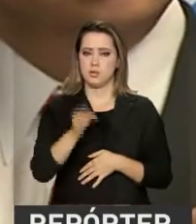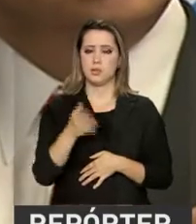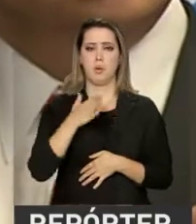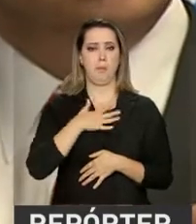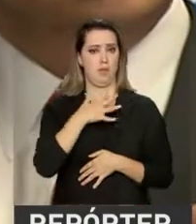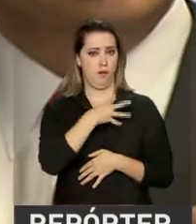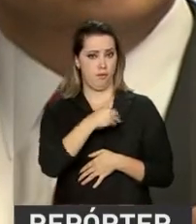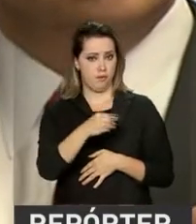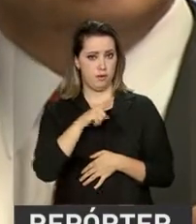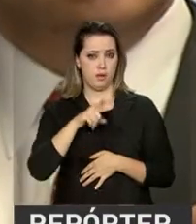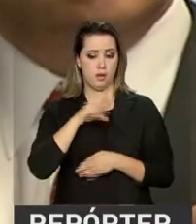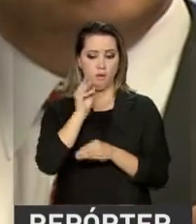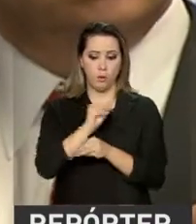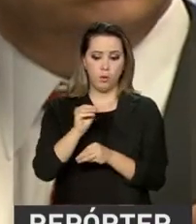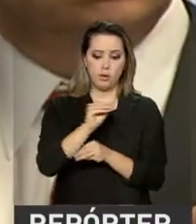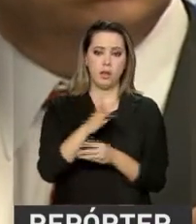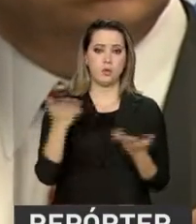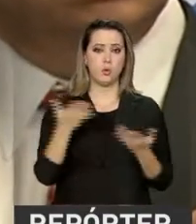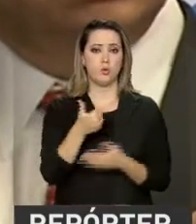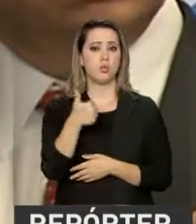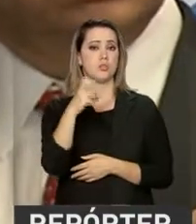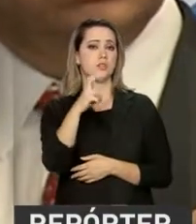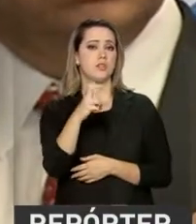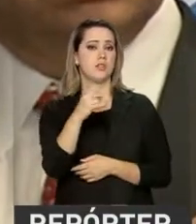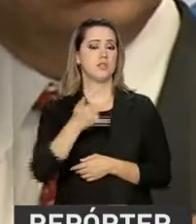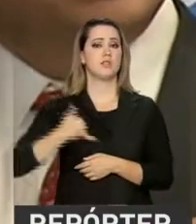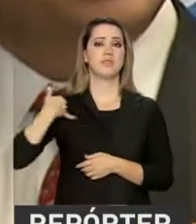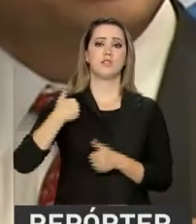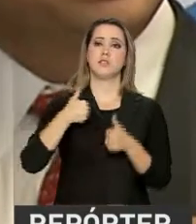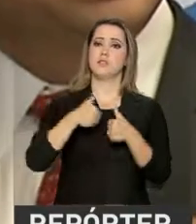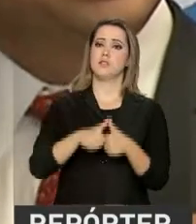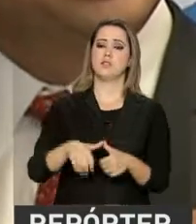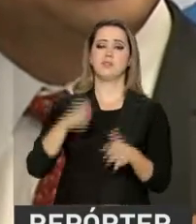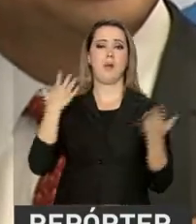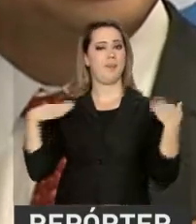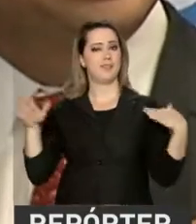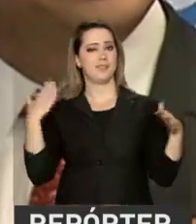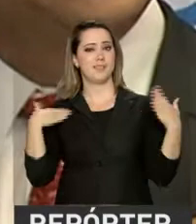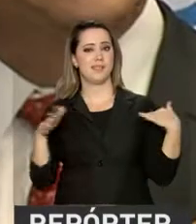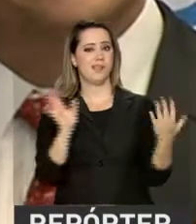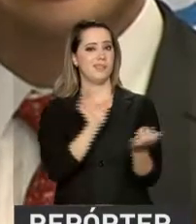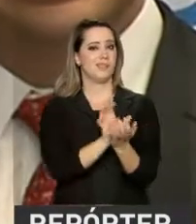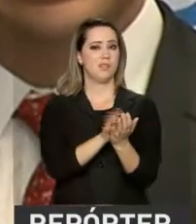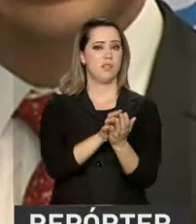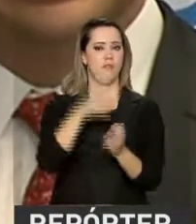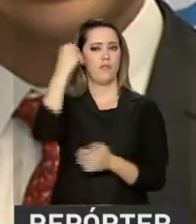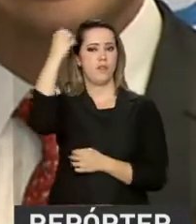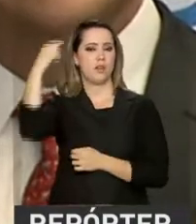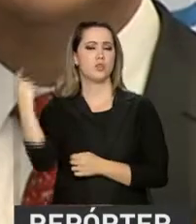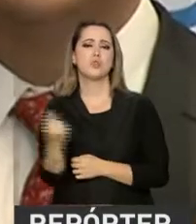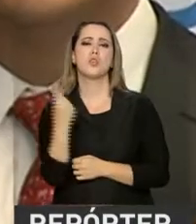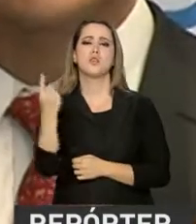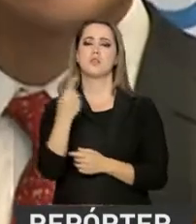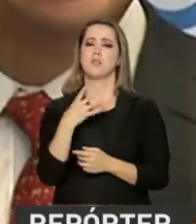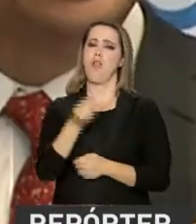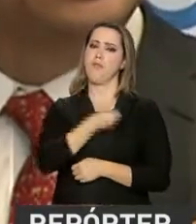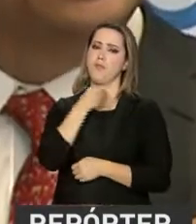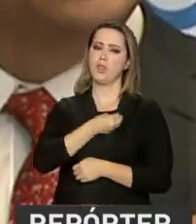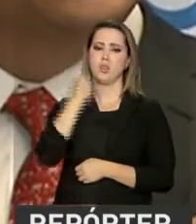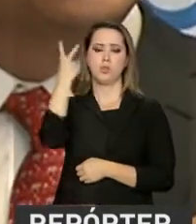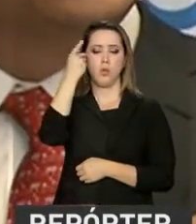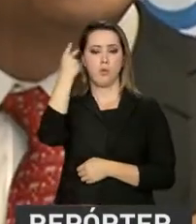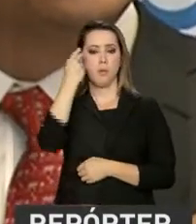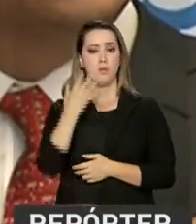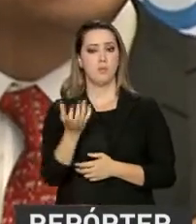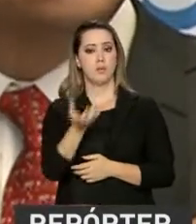filha teve atendimento hoje tem 15 anos está de férias em recife viaja sozinha tem vida normal